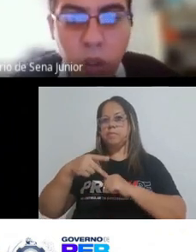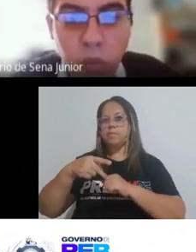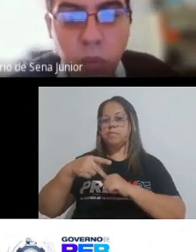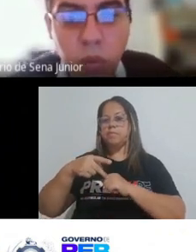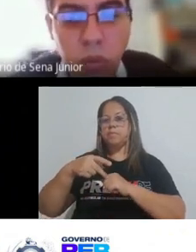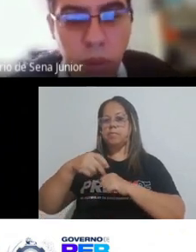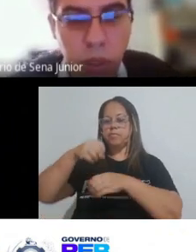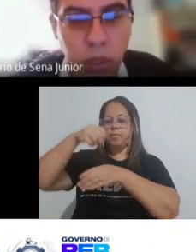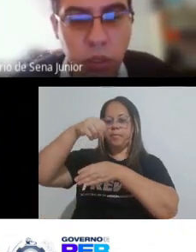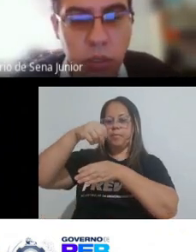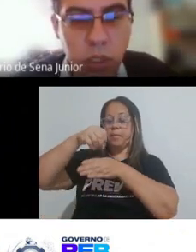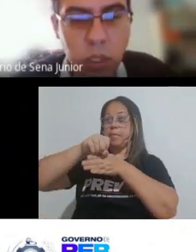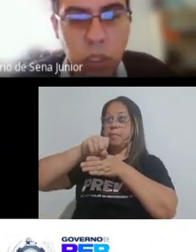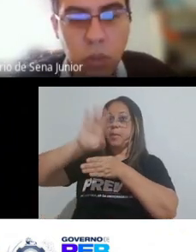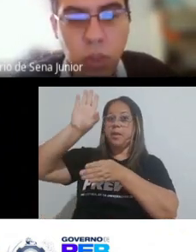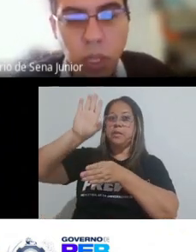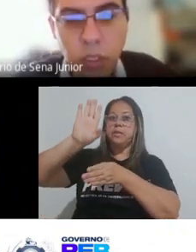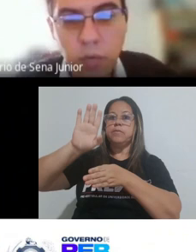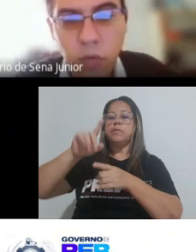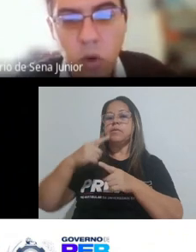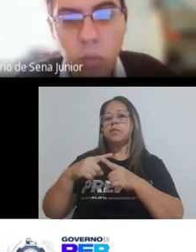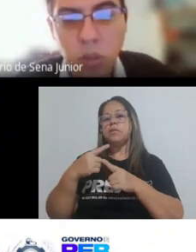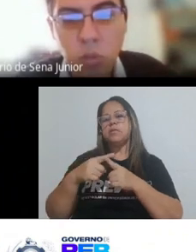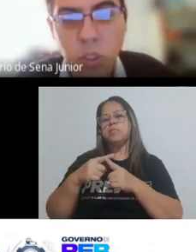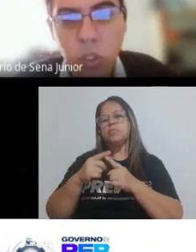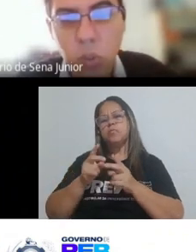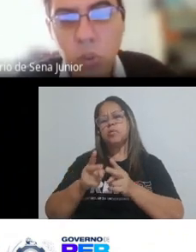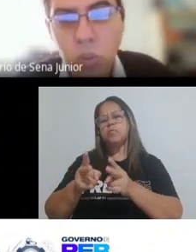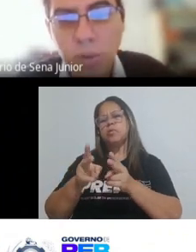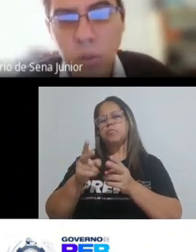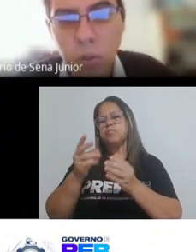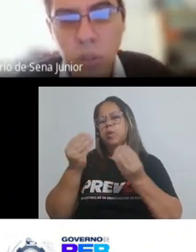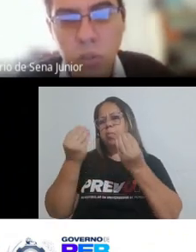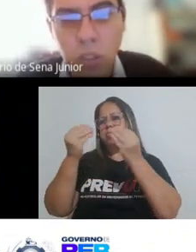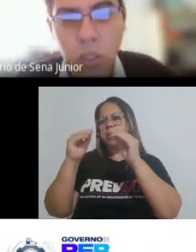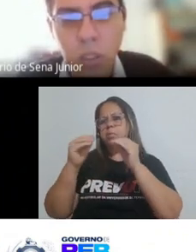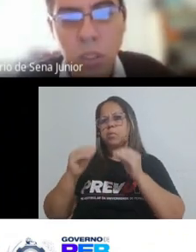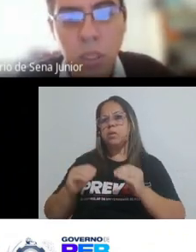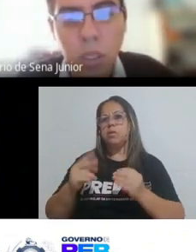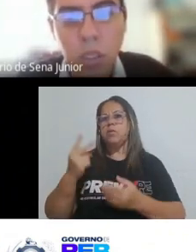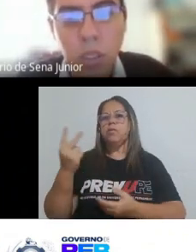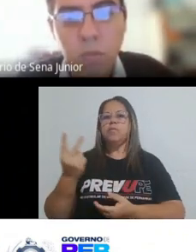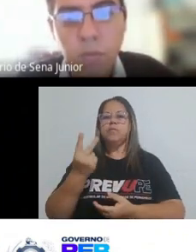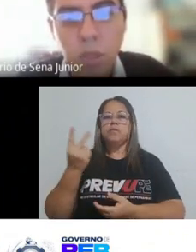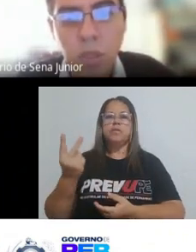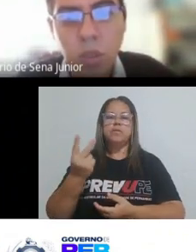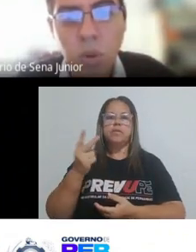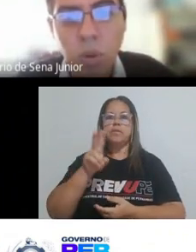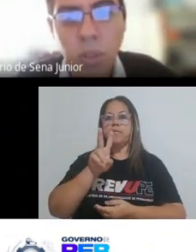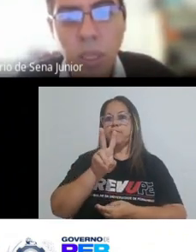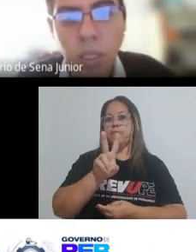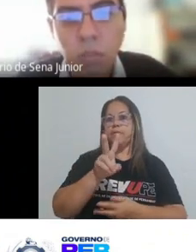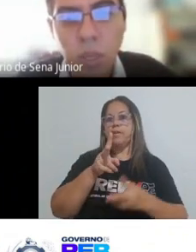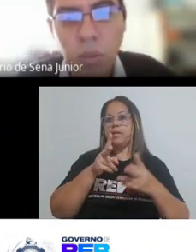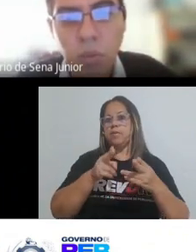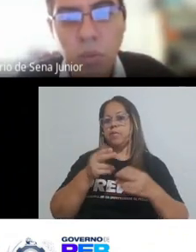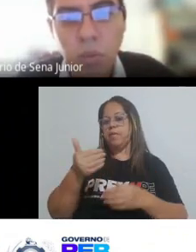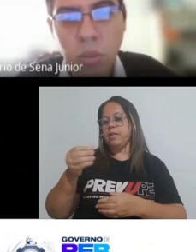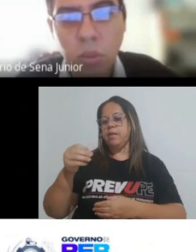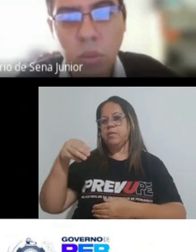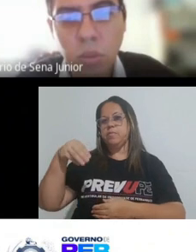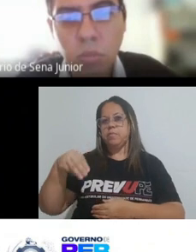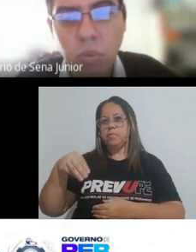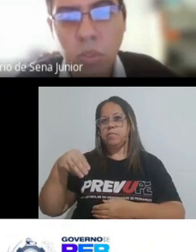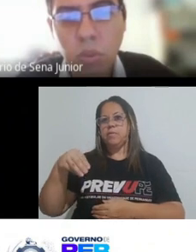Então, pois bem, seguindo desta forma, substituindo os valores de V igual a 10 metros